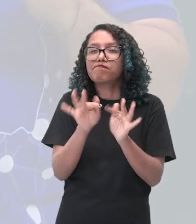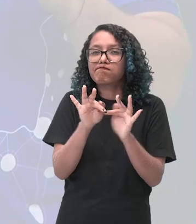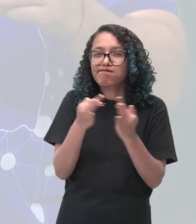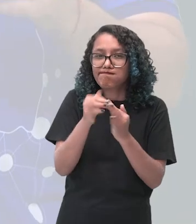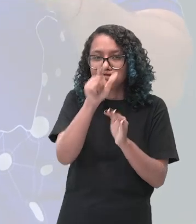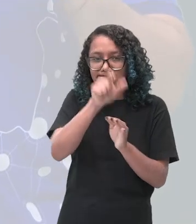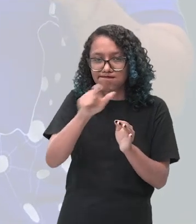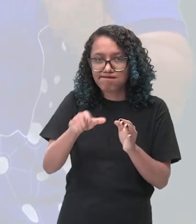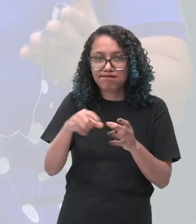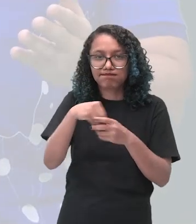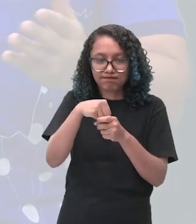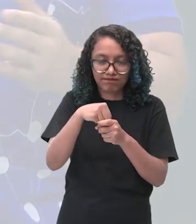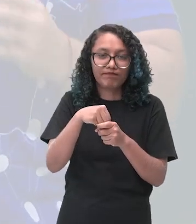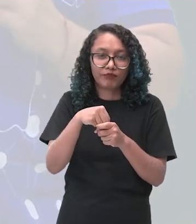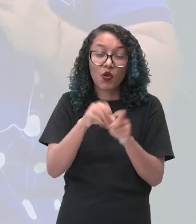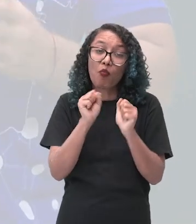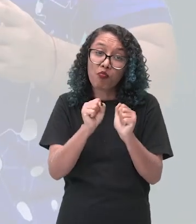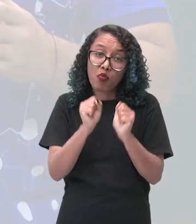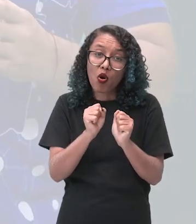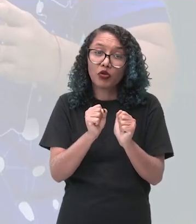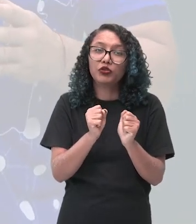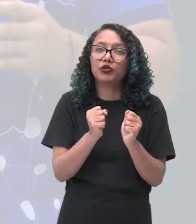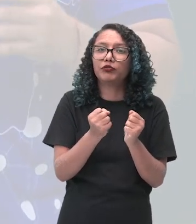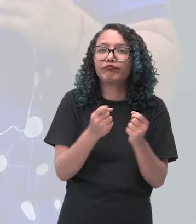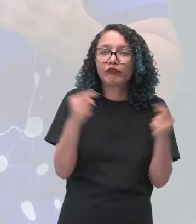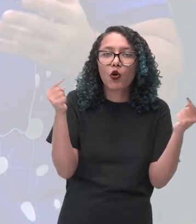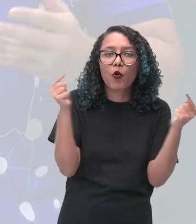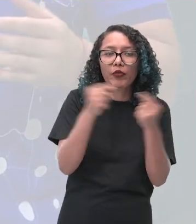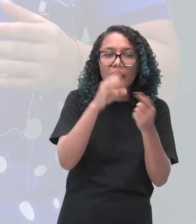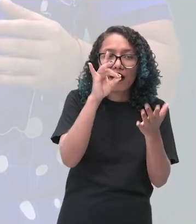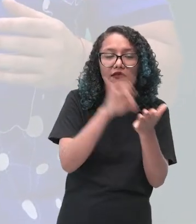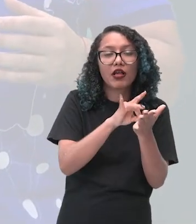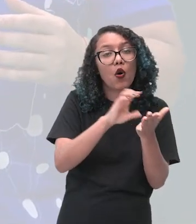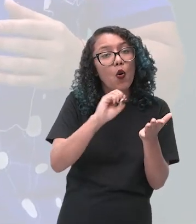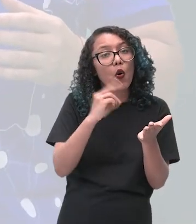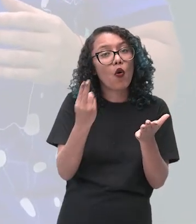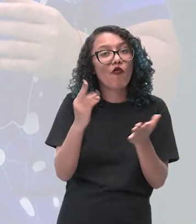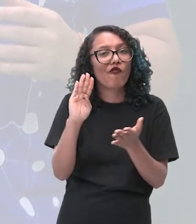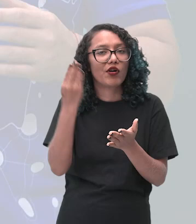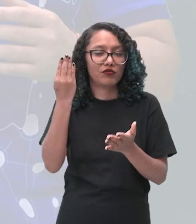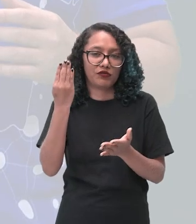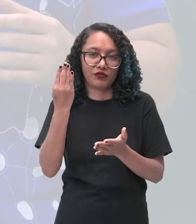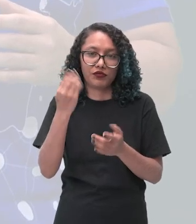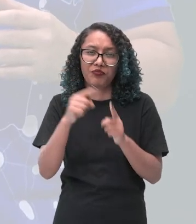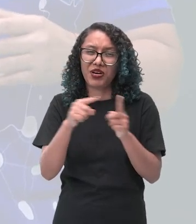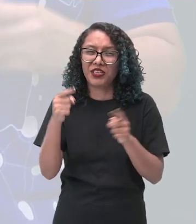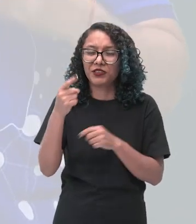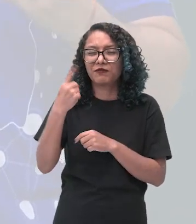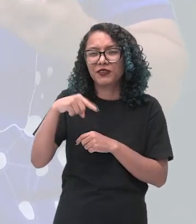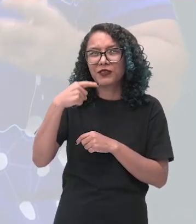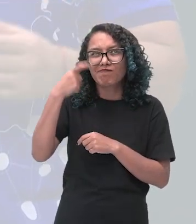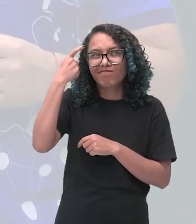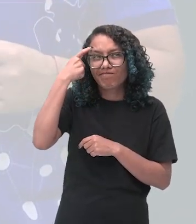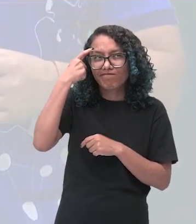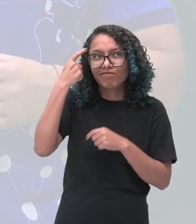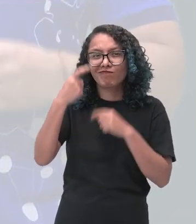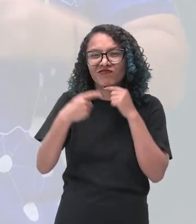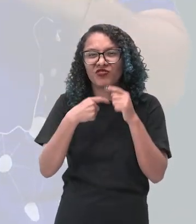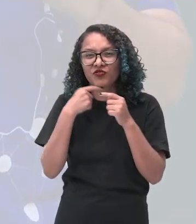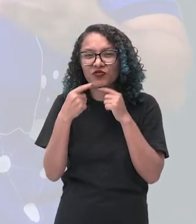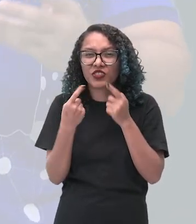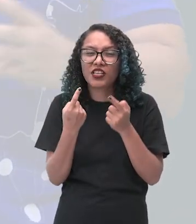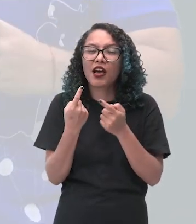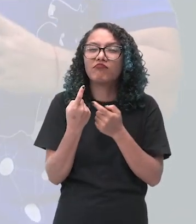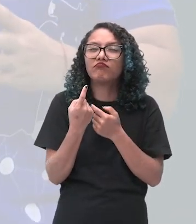Eles podem ser perfeitos ou falsos. Mas e aí? Tu vai ficar encucado por causa de